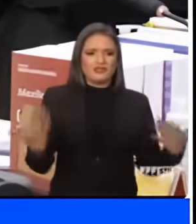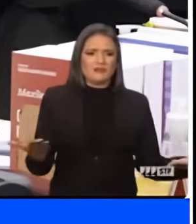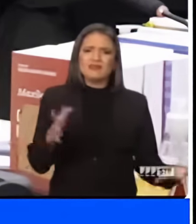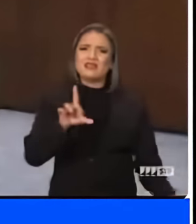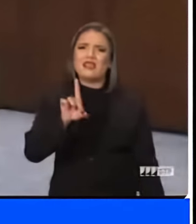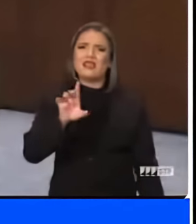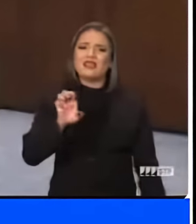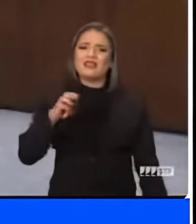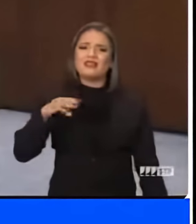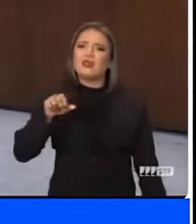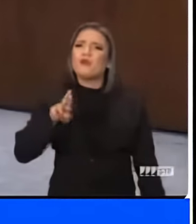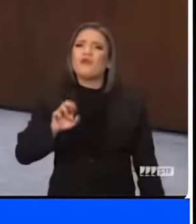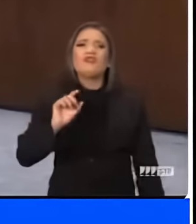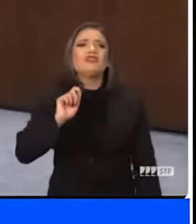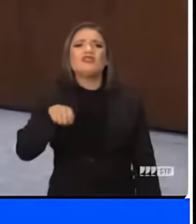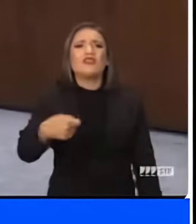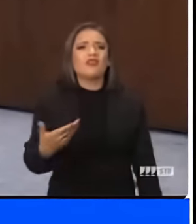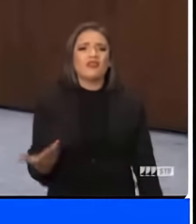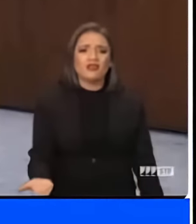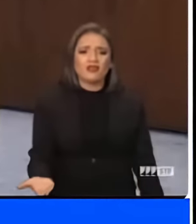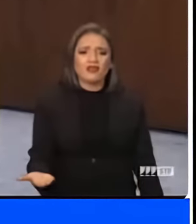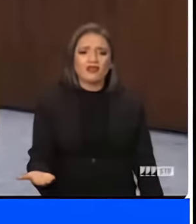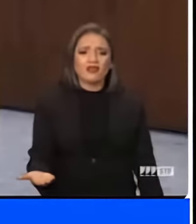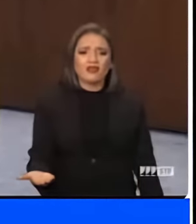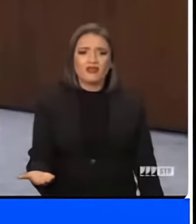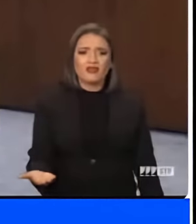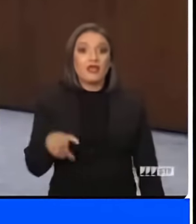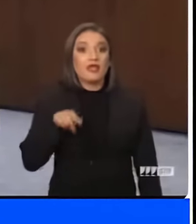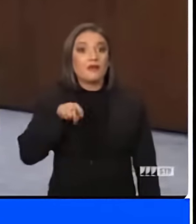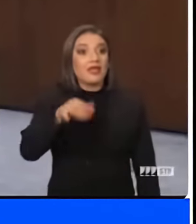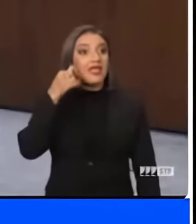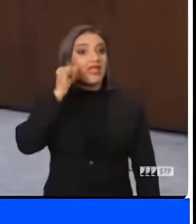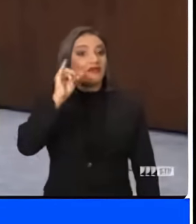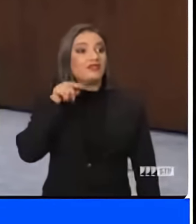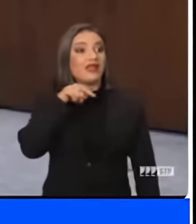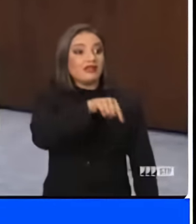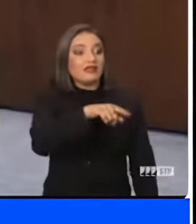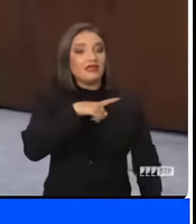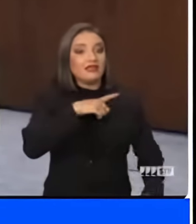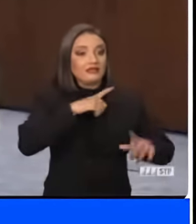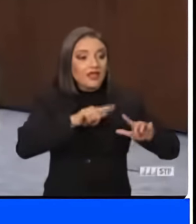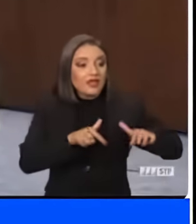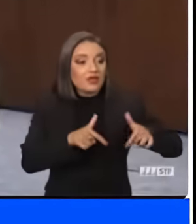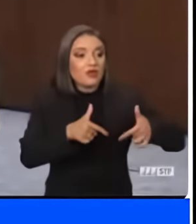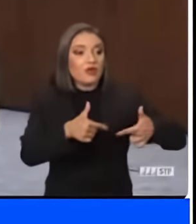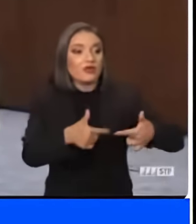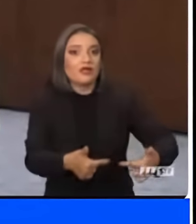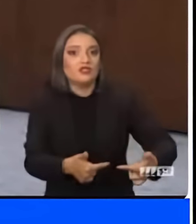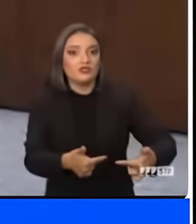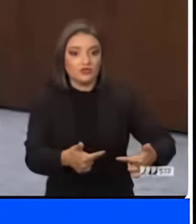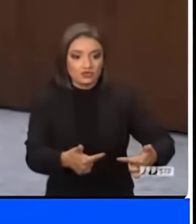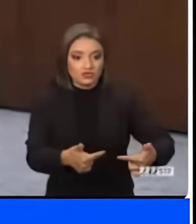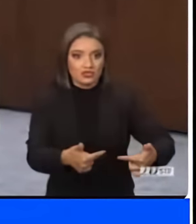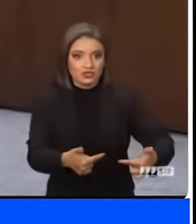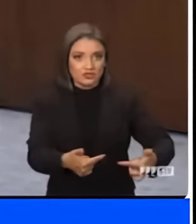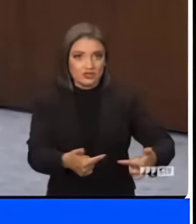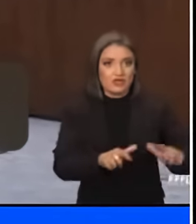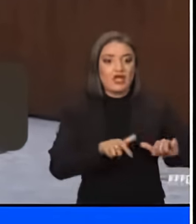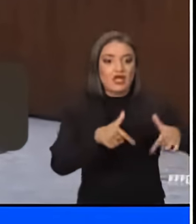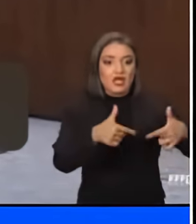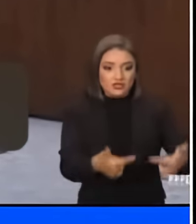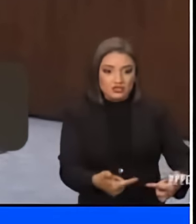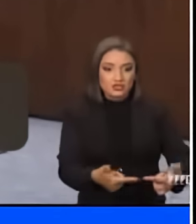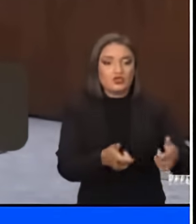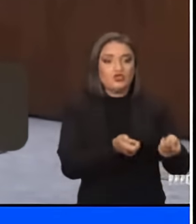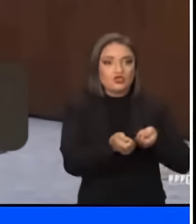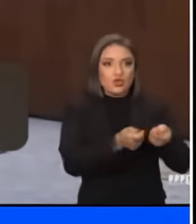ninguém pensou nada. Claro, claramente, Vossa Excelência, nada. demover de adotar qualquer medida de exceção. Muito obrigado. Atuou ativamente. E é a Muito prova obrigado. dos autos. Obrigado.